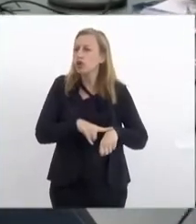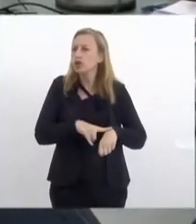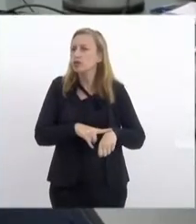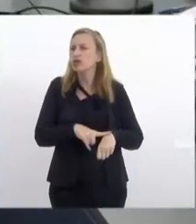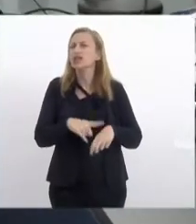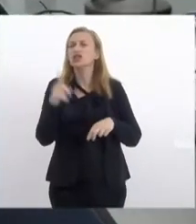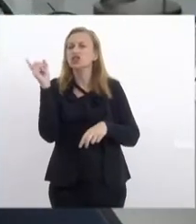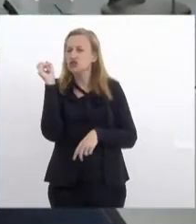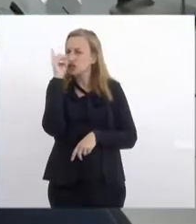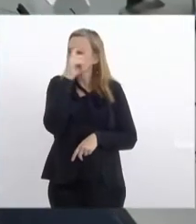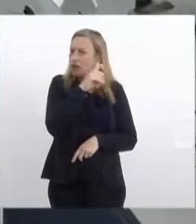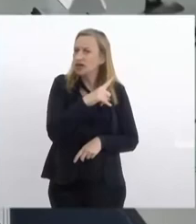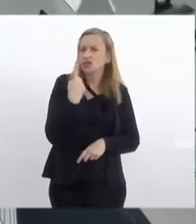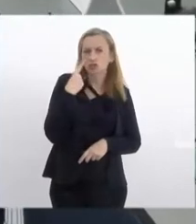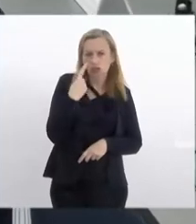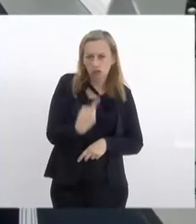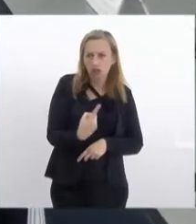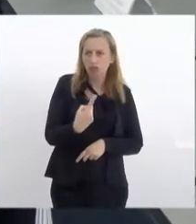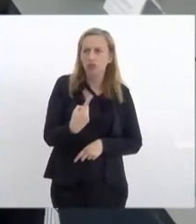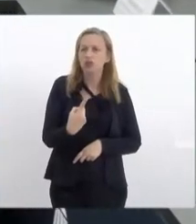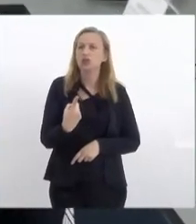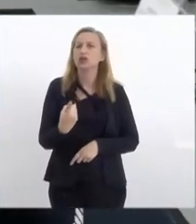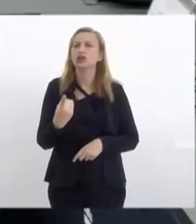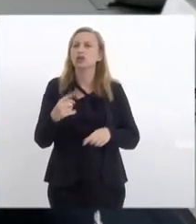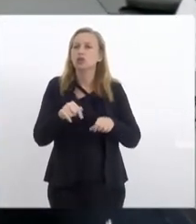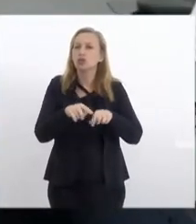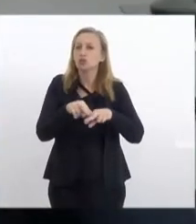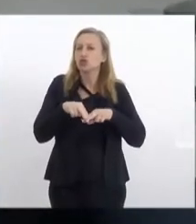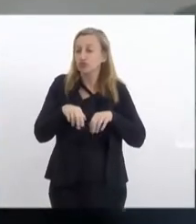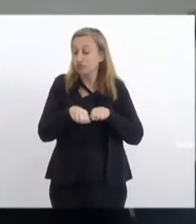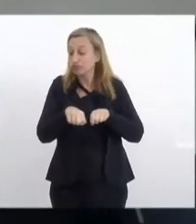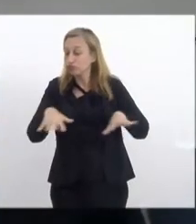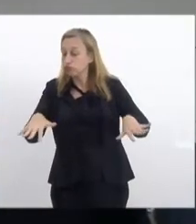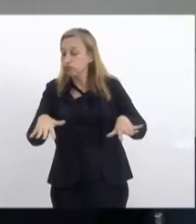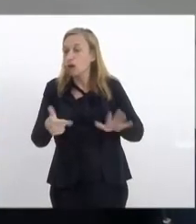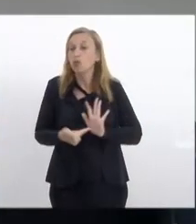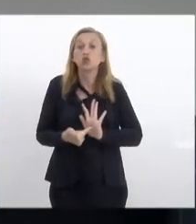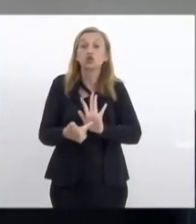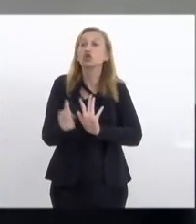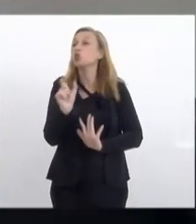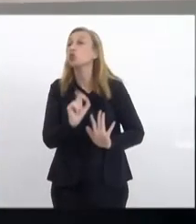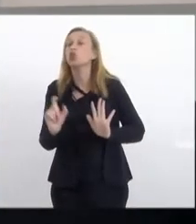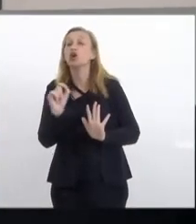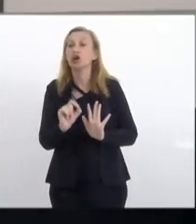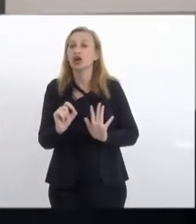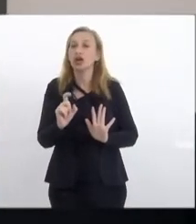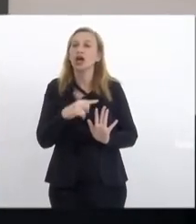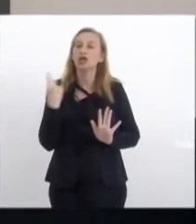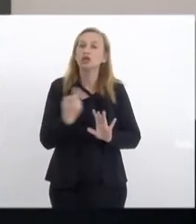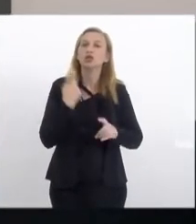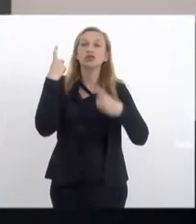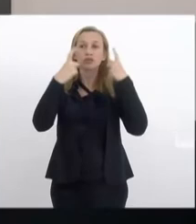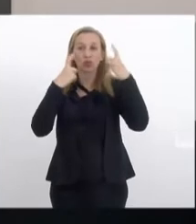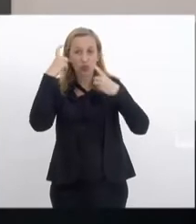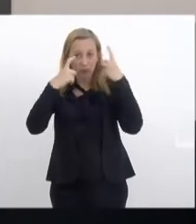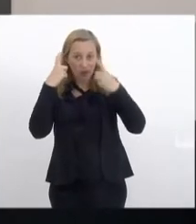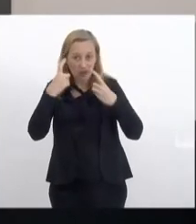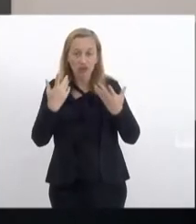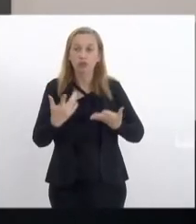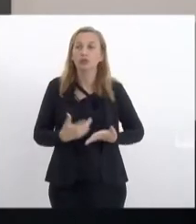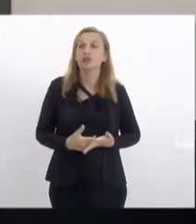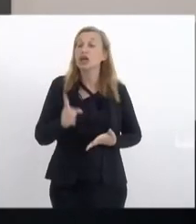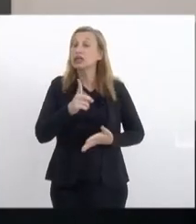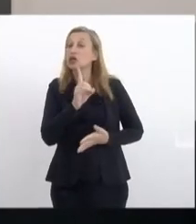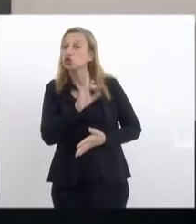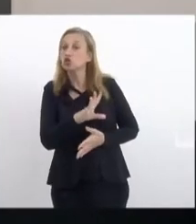nessas dificuldades que nós enfrentamos devido à pandemia, mostrando a nossa preocupação com não